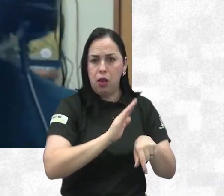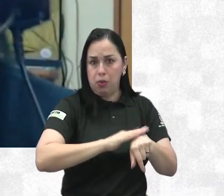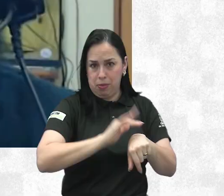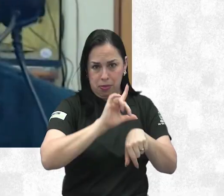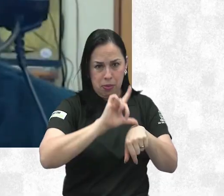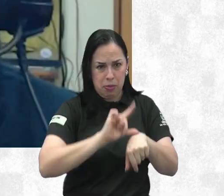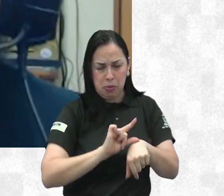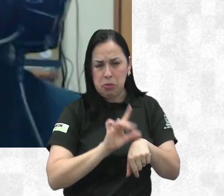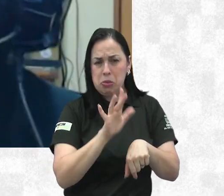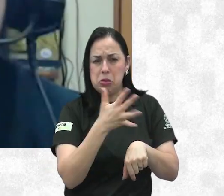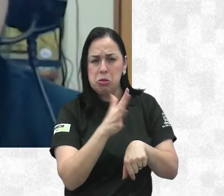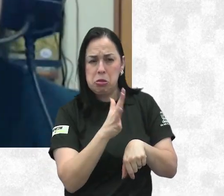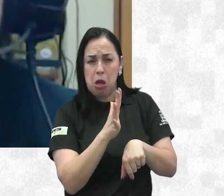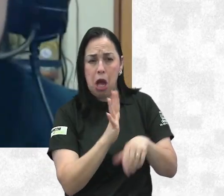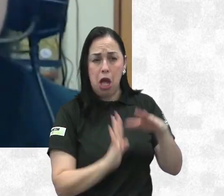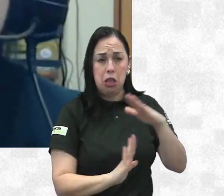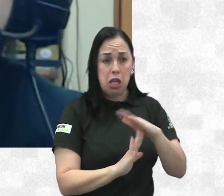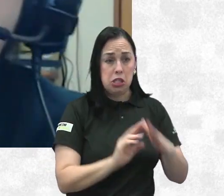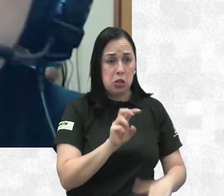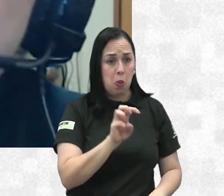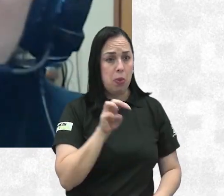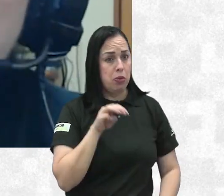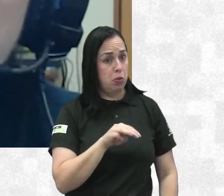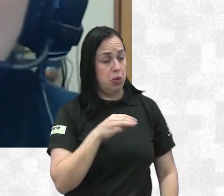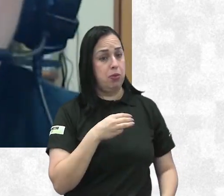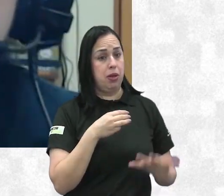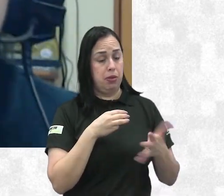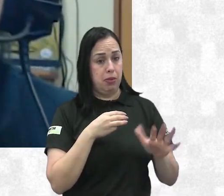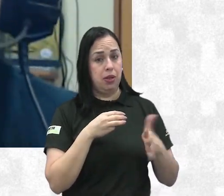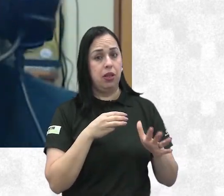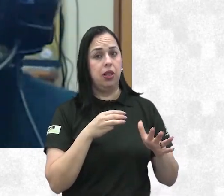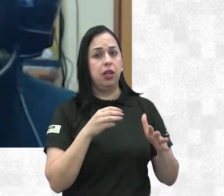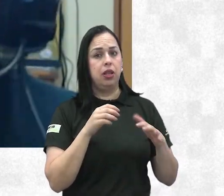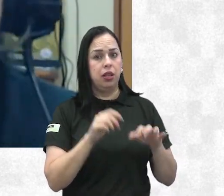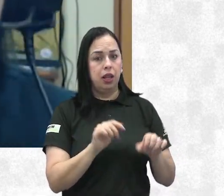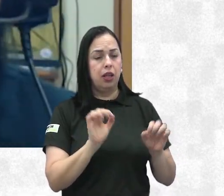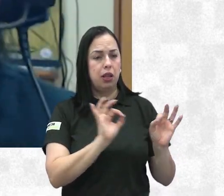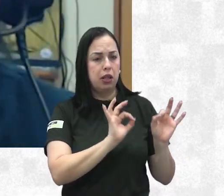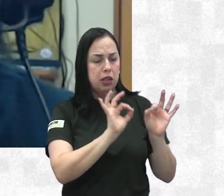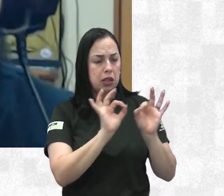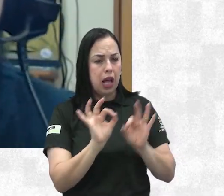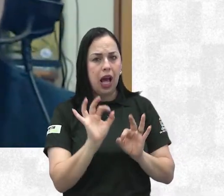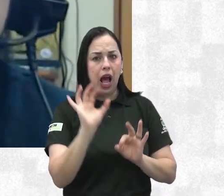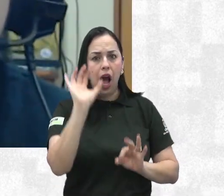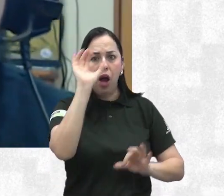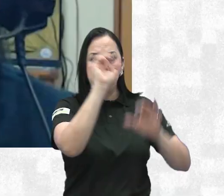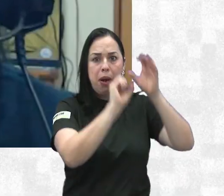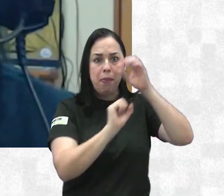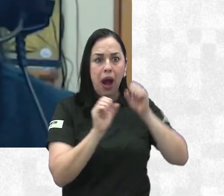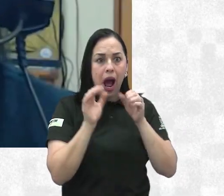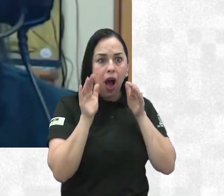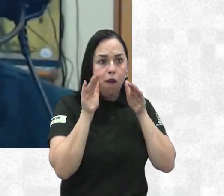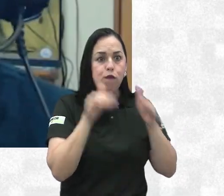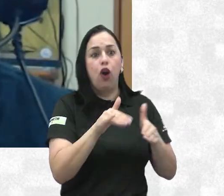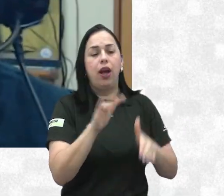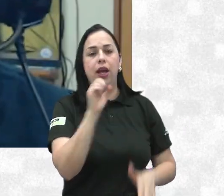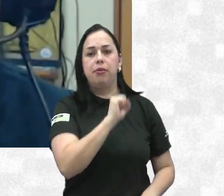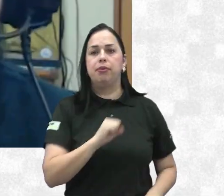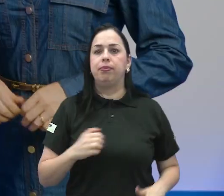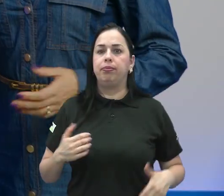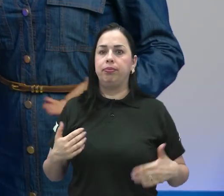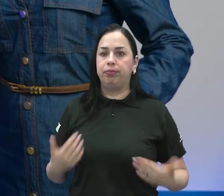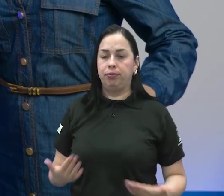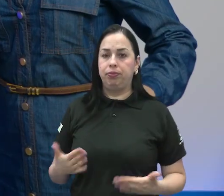tá? Bem curtos, que são geralmente com menos de 5 minutos, e eles permitem que você possa aprender de uma forma focada e